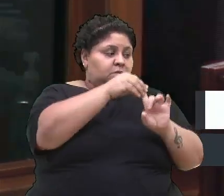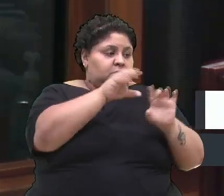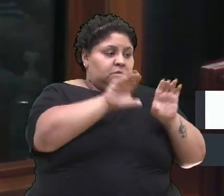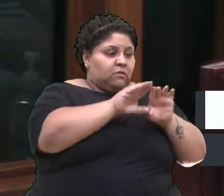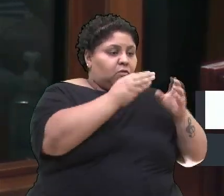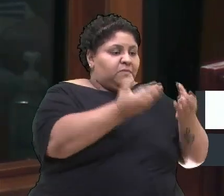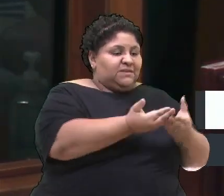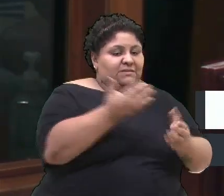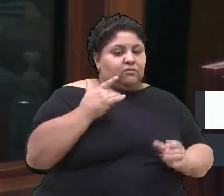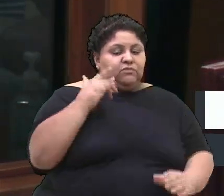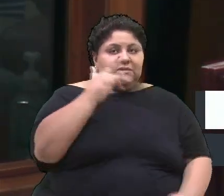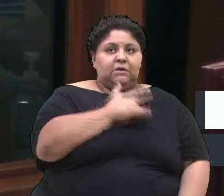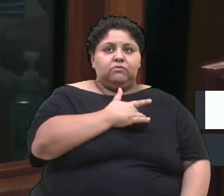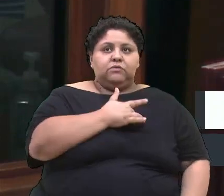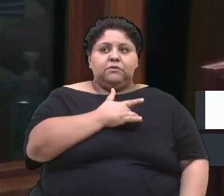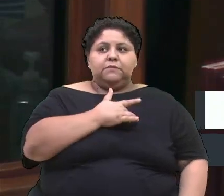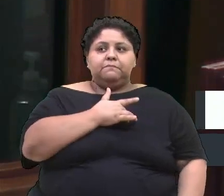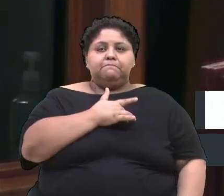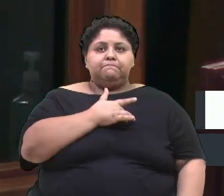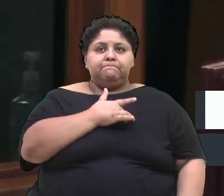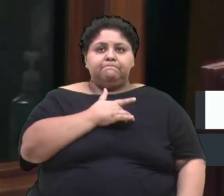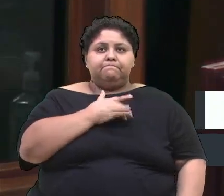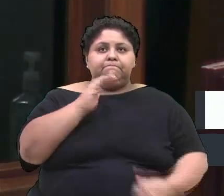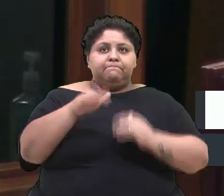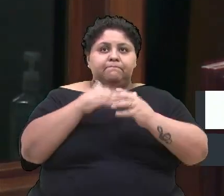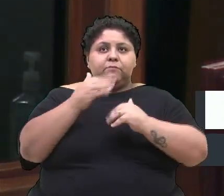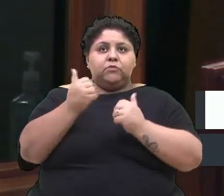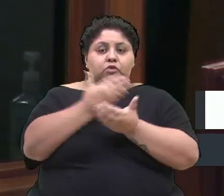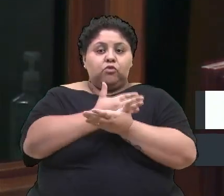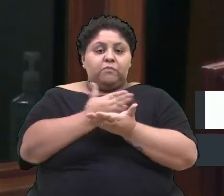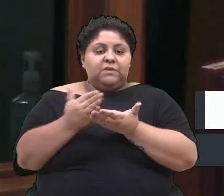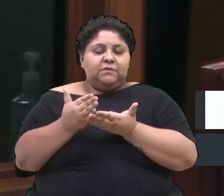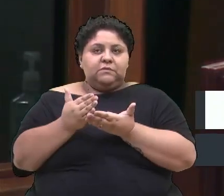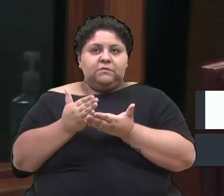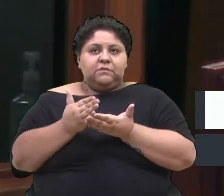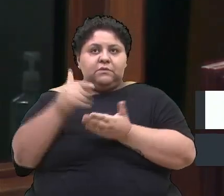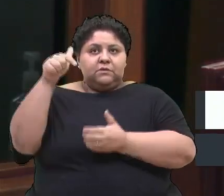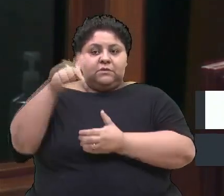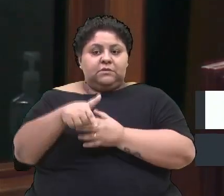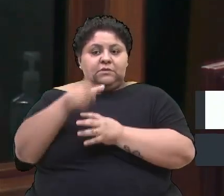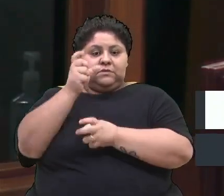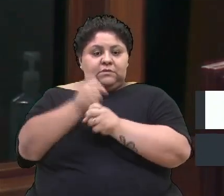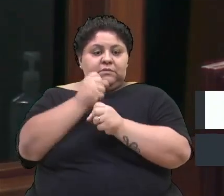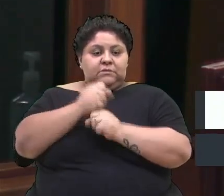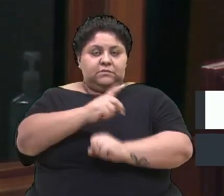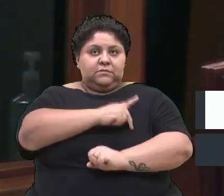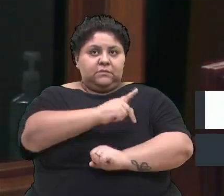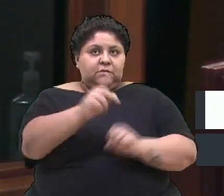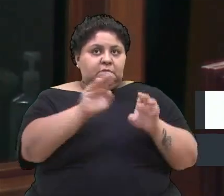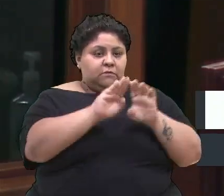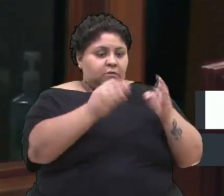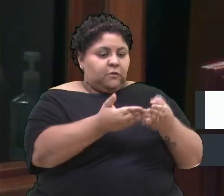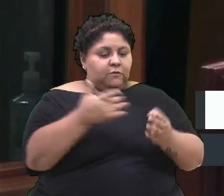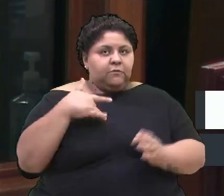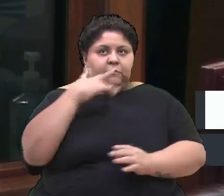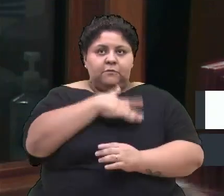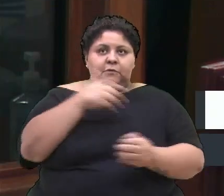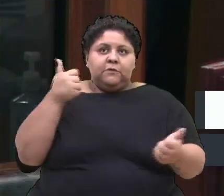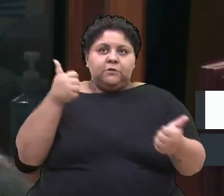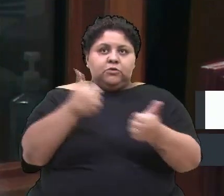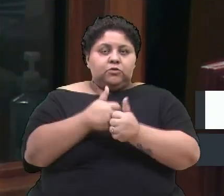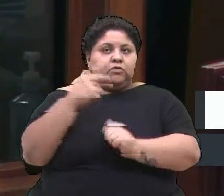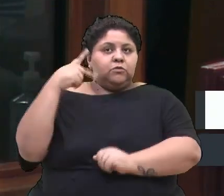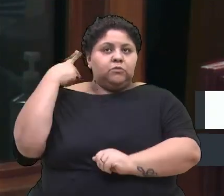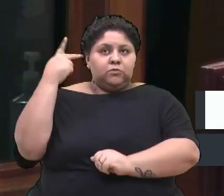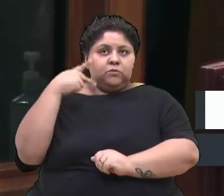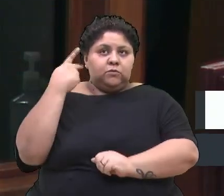Saúde. Quando eu assumi, neste ano, a presidência da Comissão de Saúde, junto com os colegas,